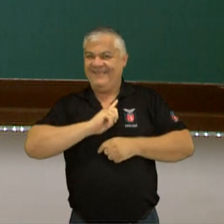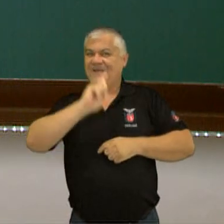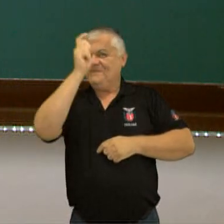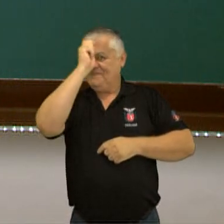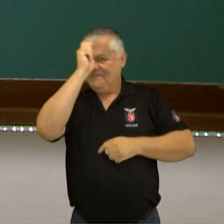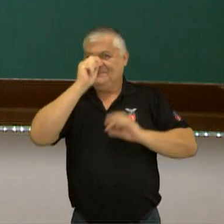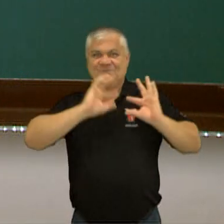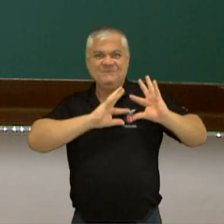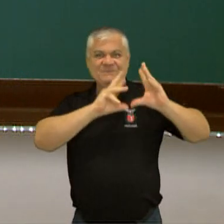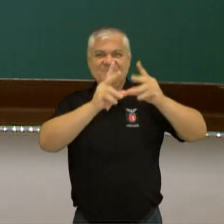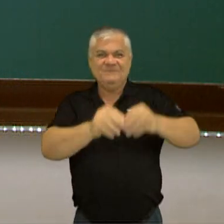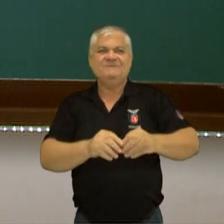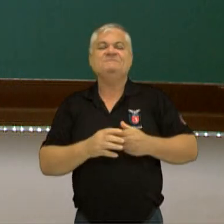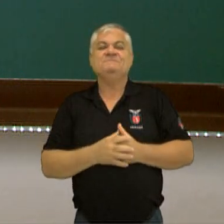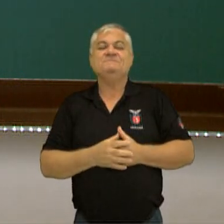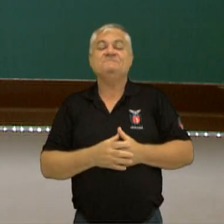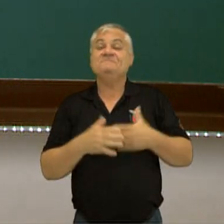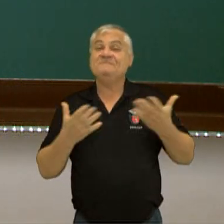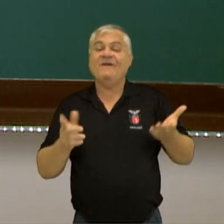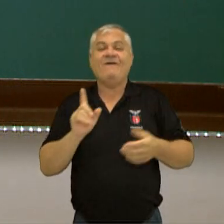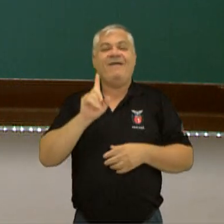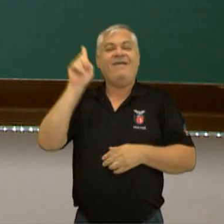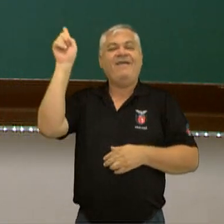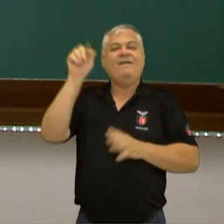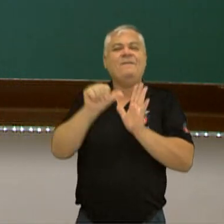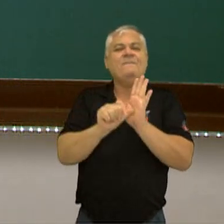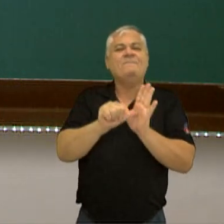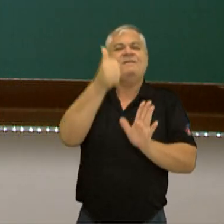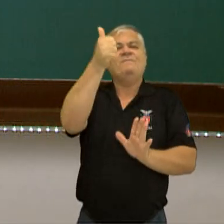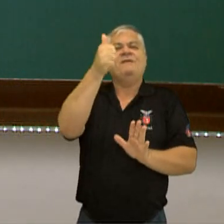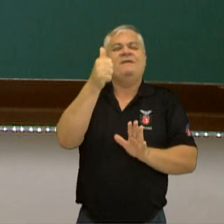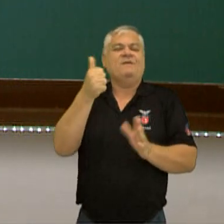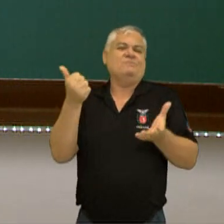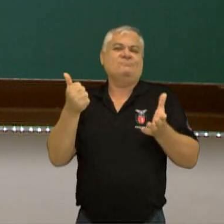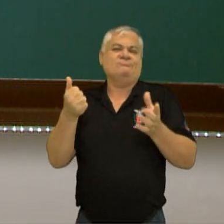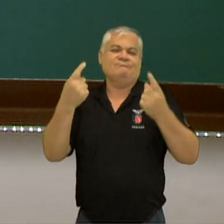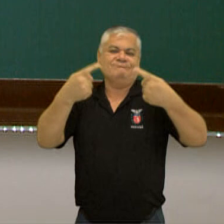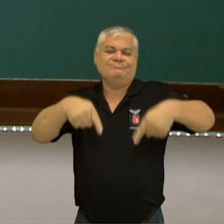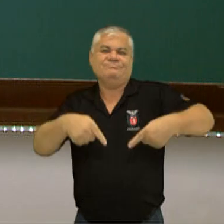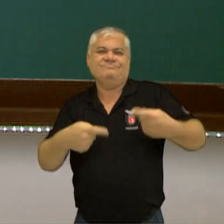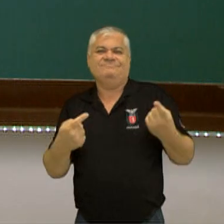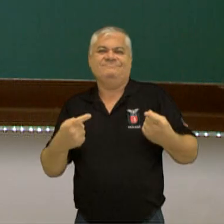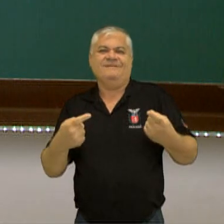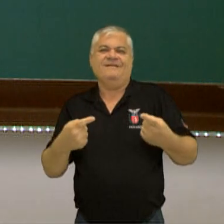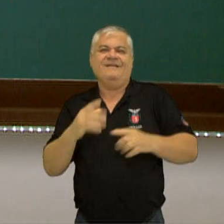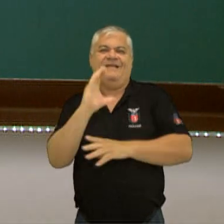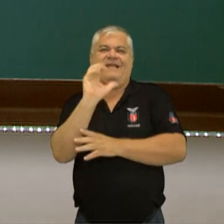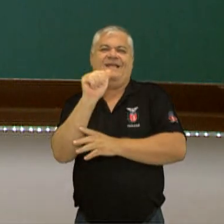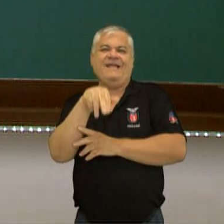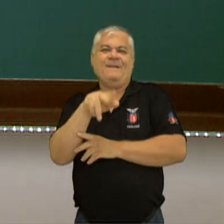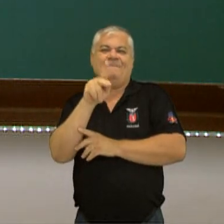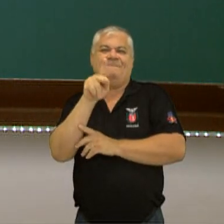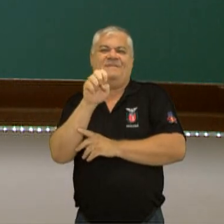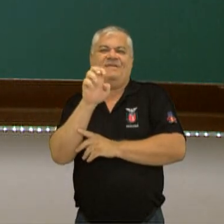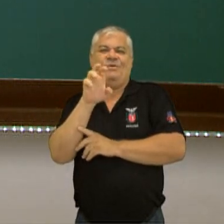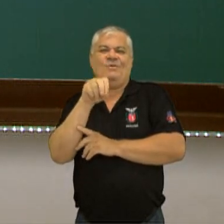maioria. Então, essa é a imagem do primeiro campeonato brasileiro de beisebol, em 1936. Olha que